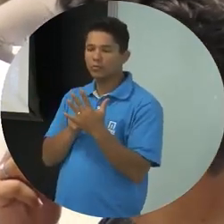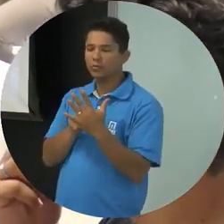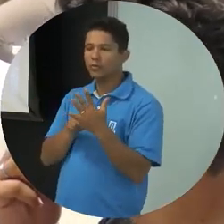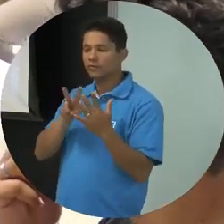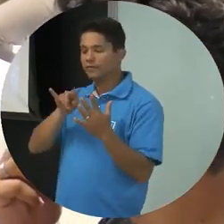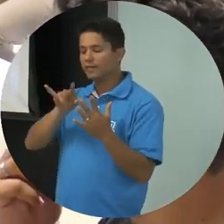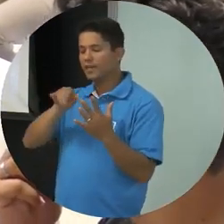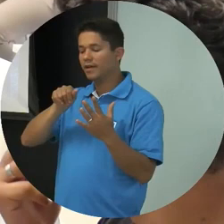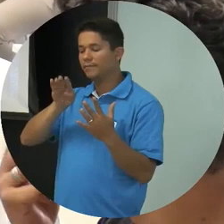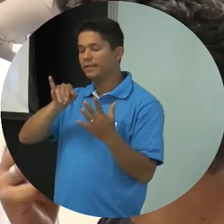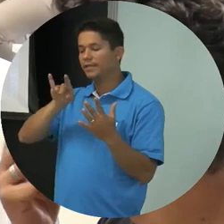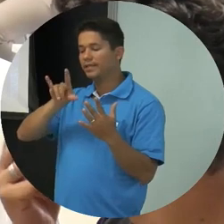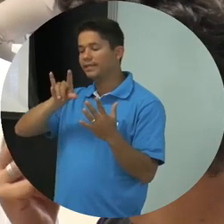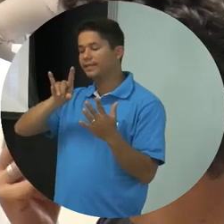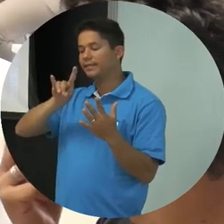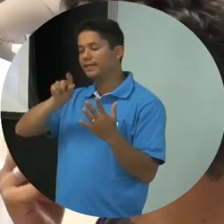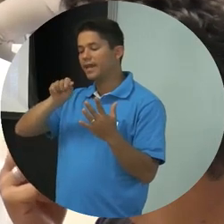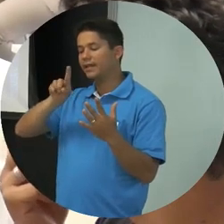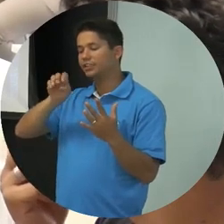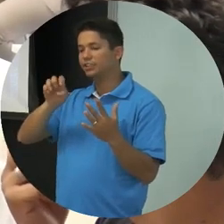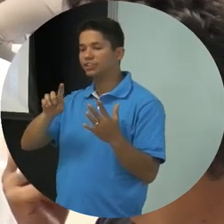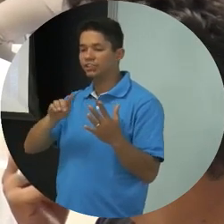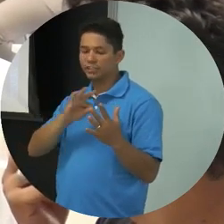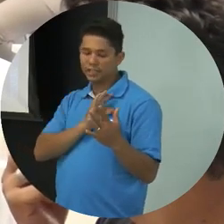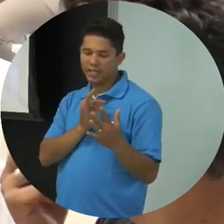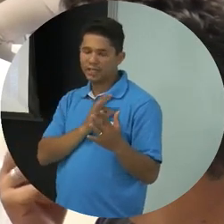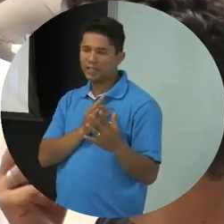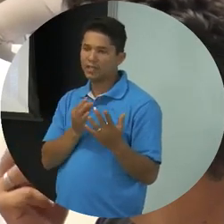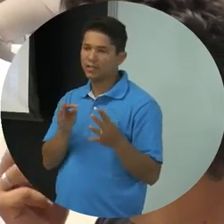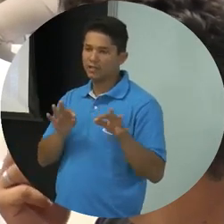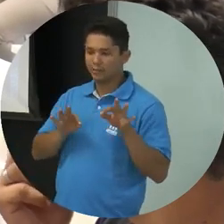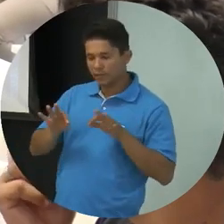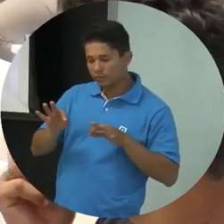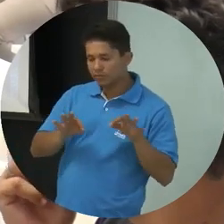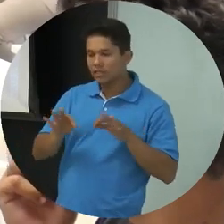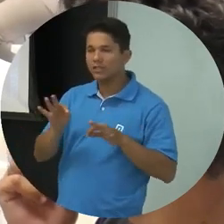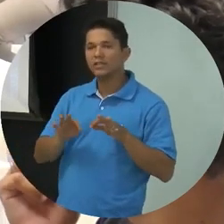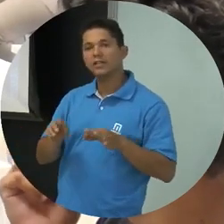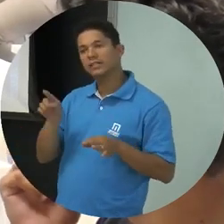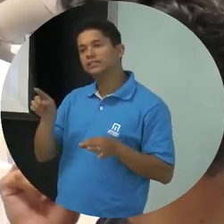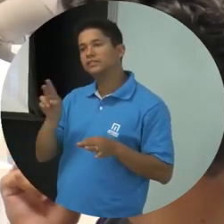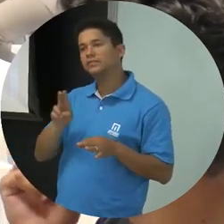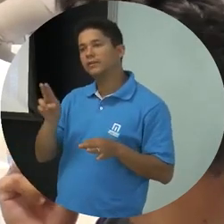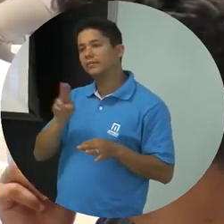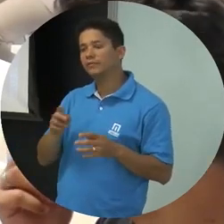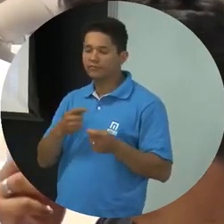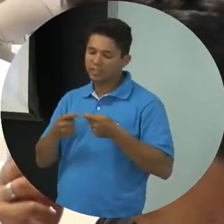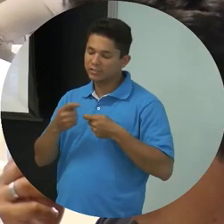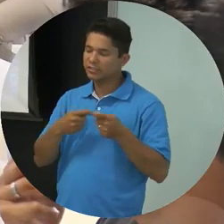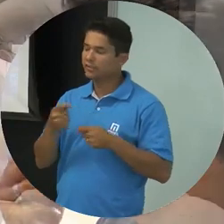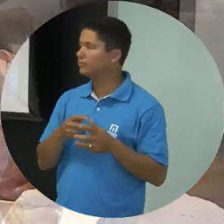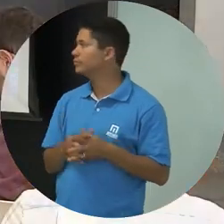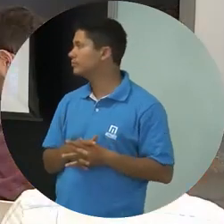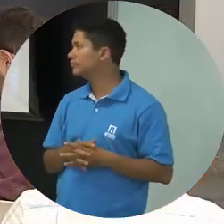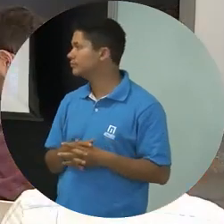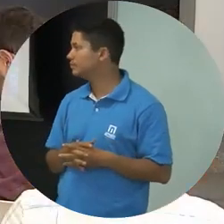viabilidade técnica para que eu possa mobilizar um equipamento desse e ter equilíbrio financeiro, por exemplo?